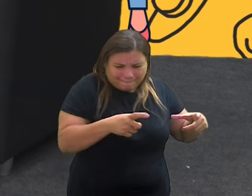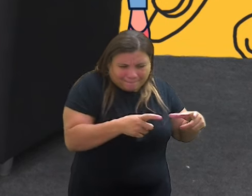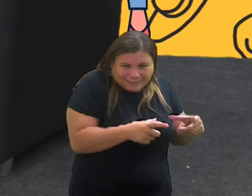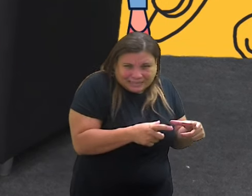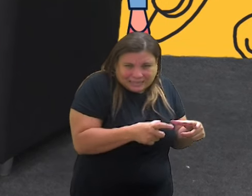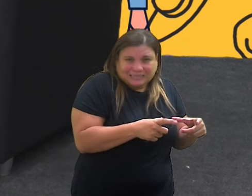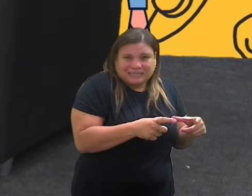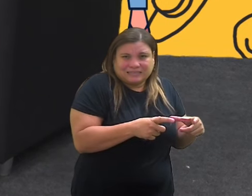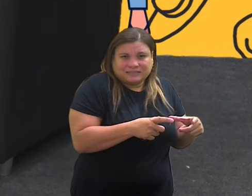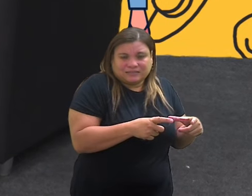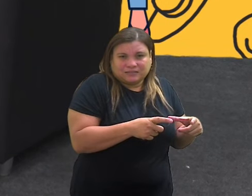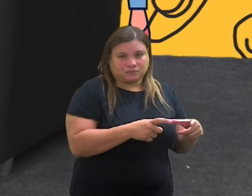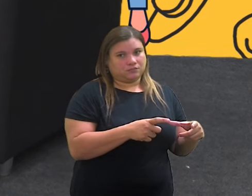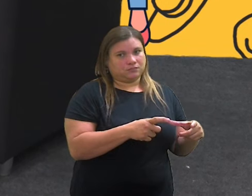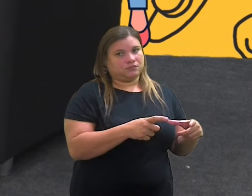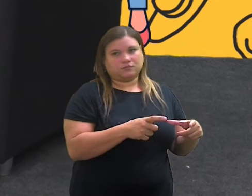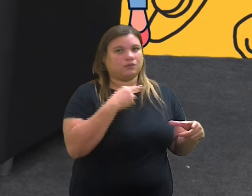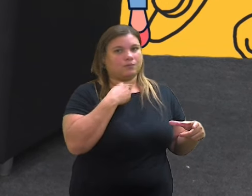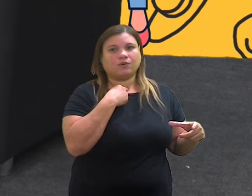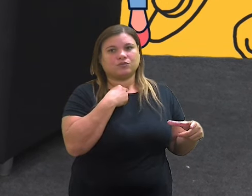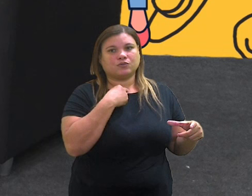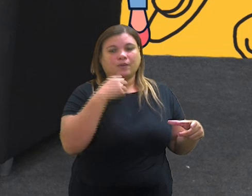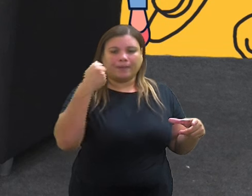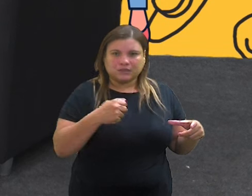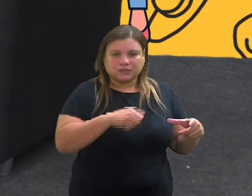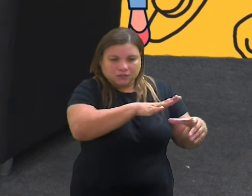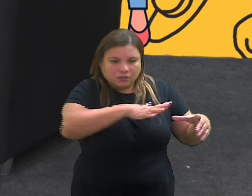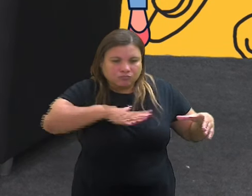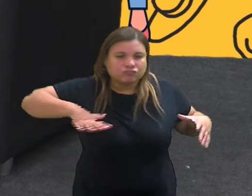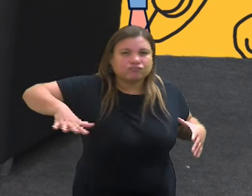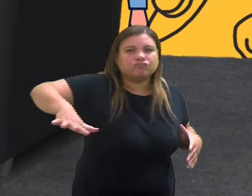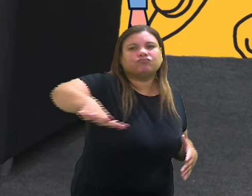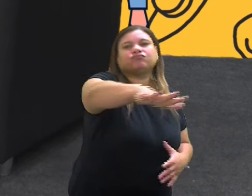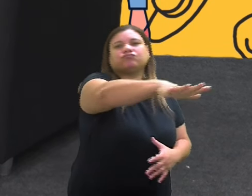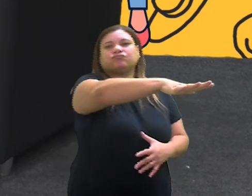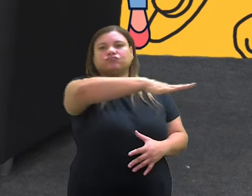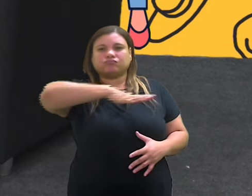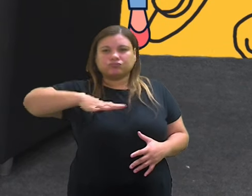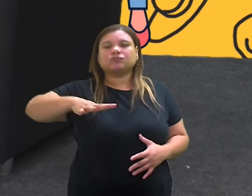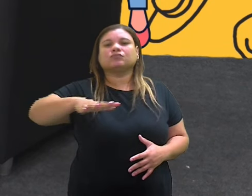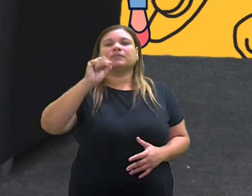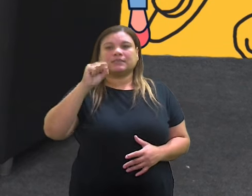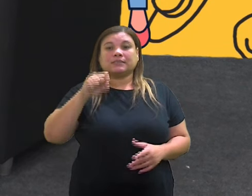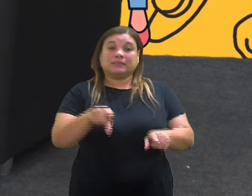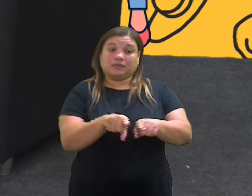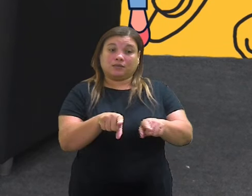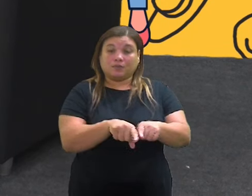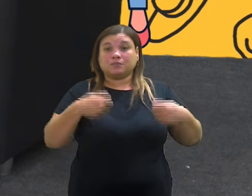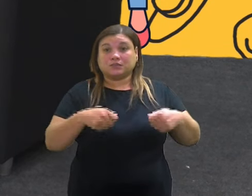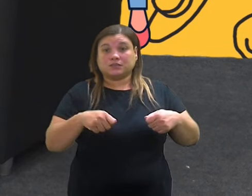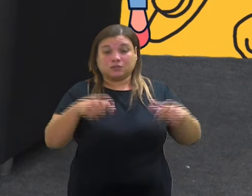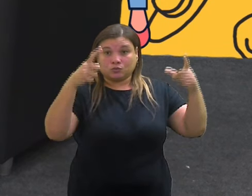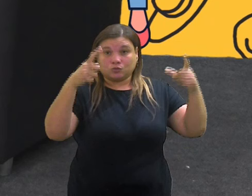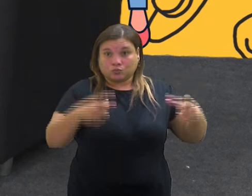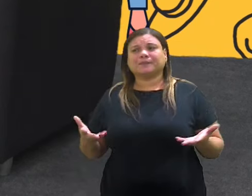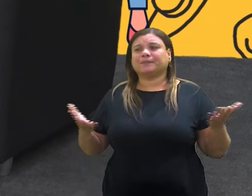com odor muito forte. Isso tudo tem que ser avaliado, né? Então, tem que deixar em um lugar mais higienizado, né? Super higienizado, ele não pode